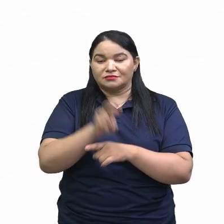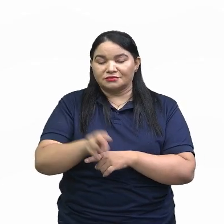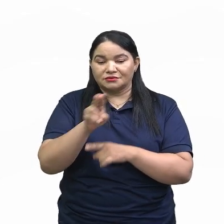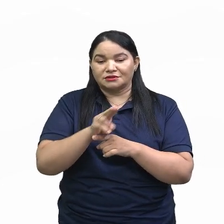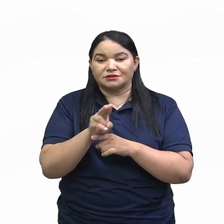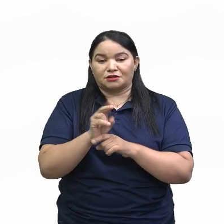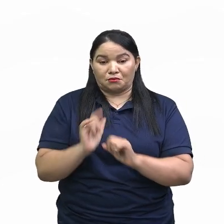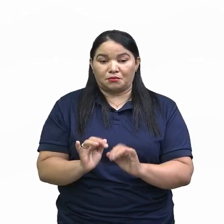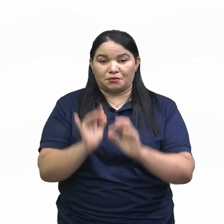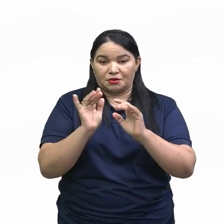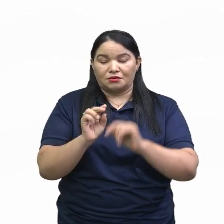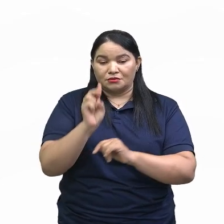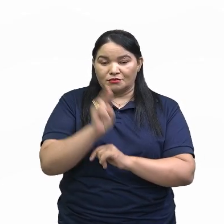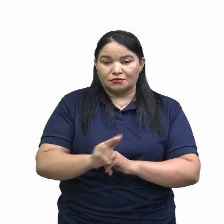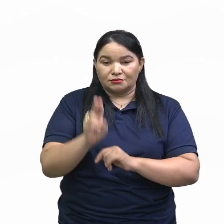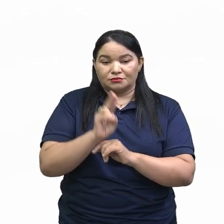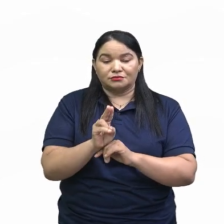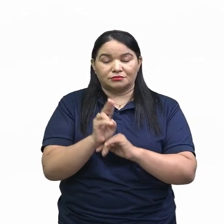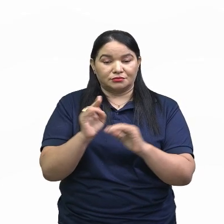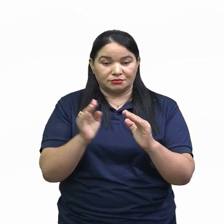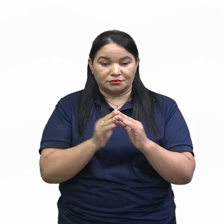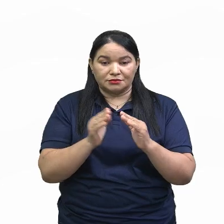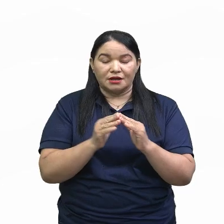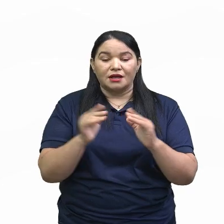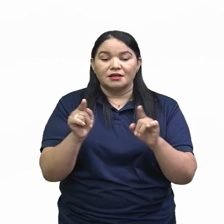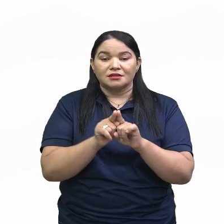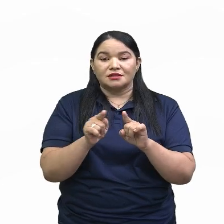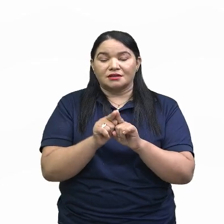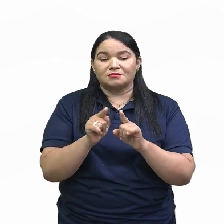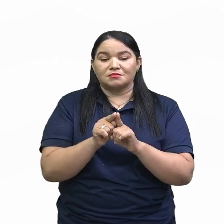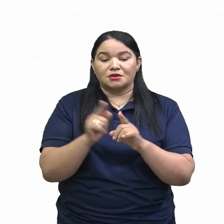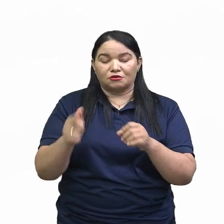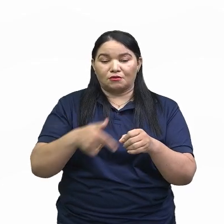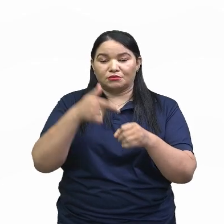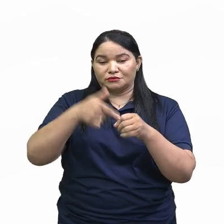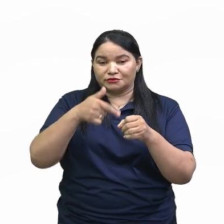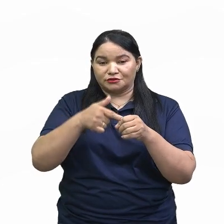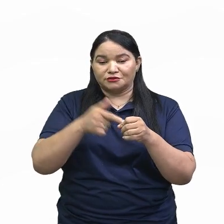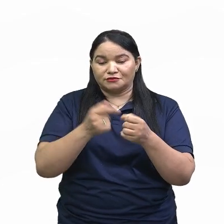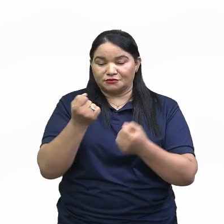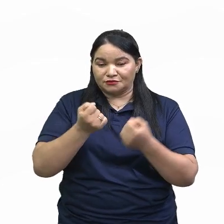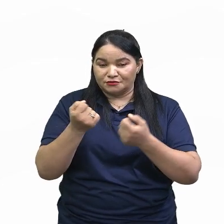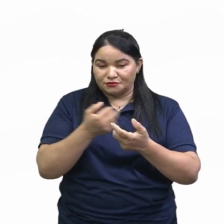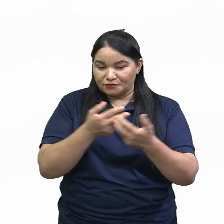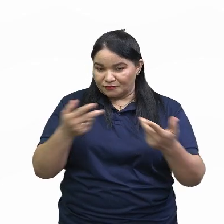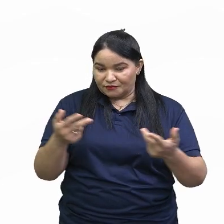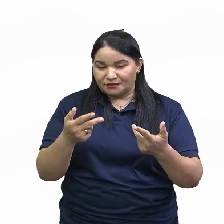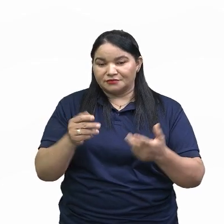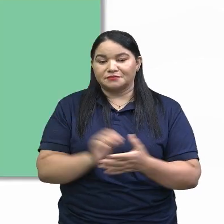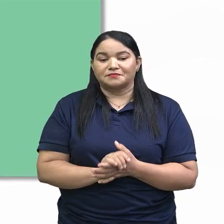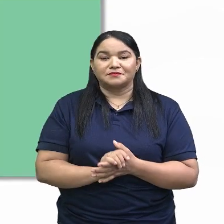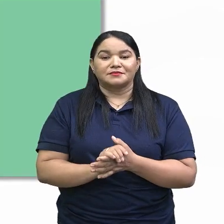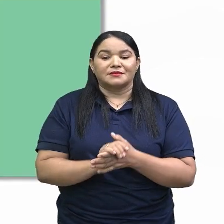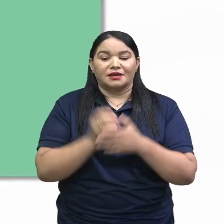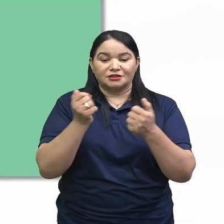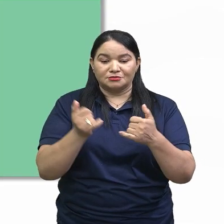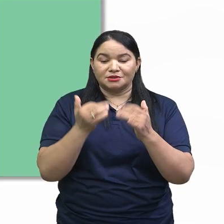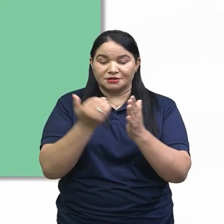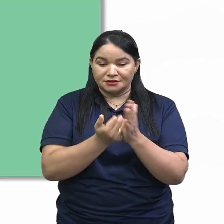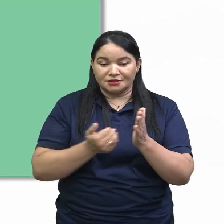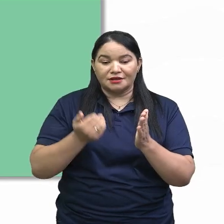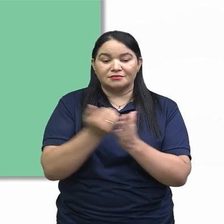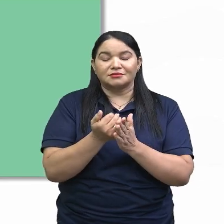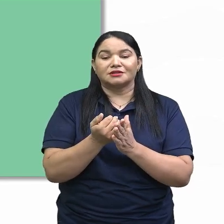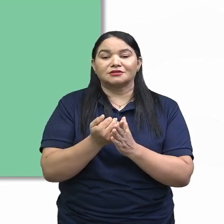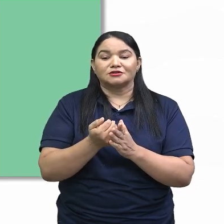uso doméstico e como combustível de veículos, tá certo? Então, para a gente explicar um pouco mais sobre o